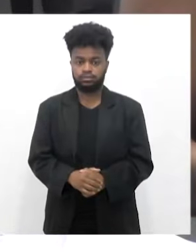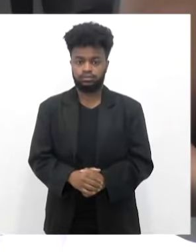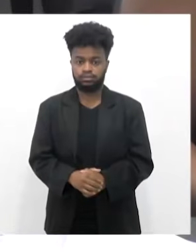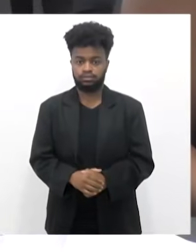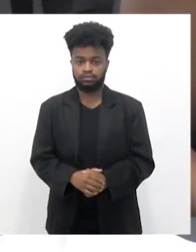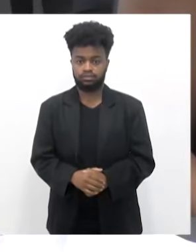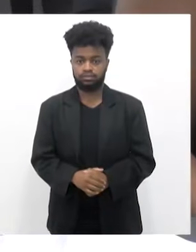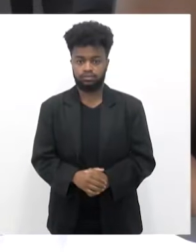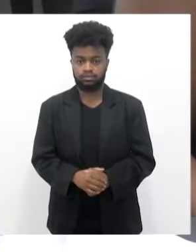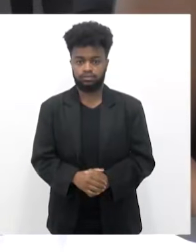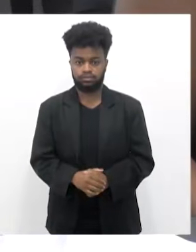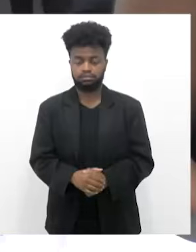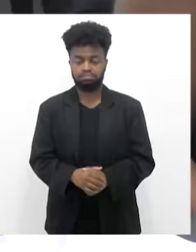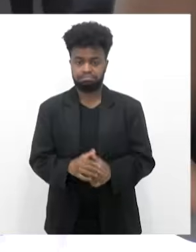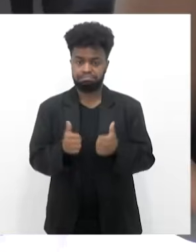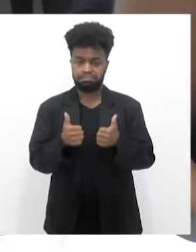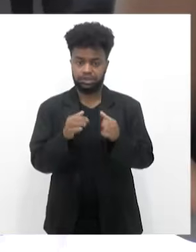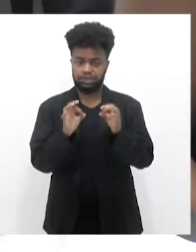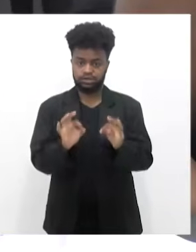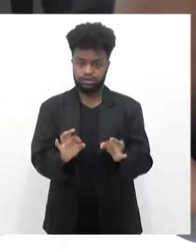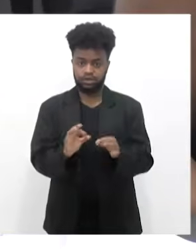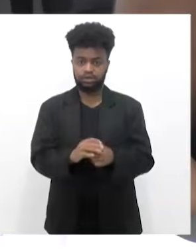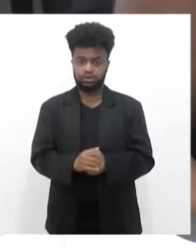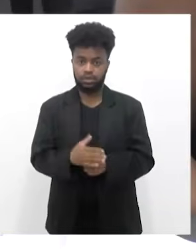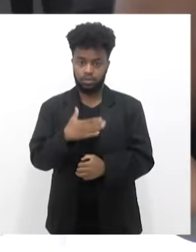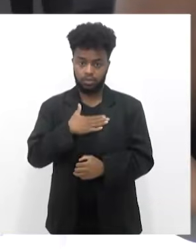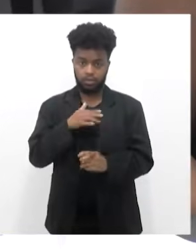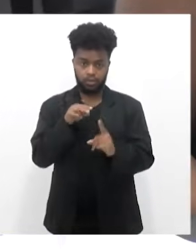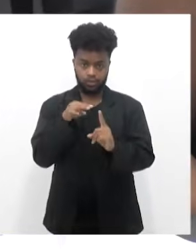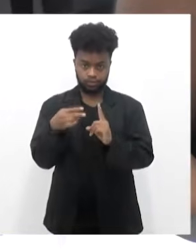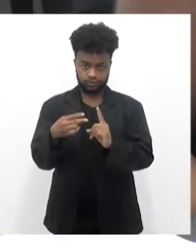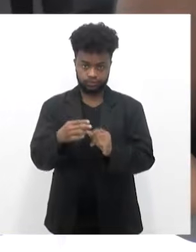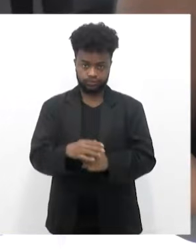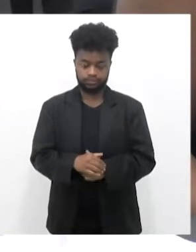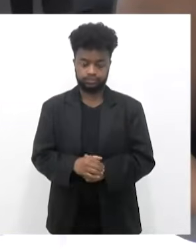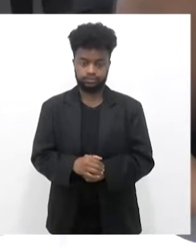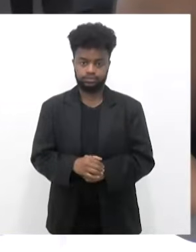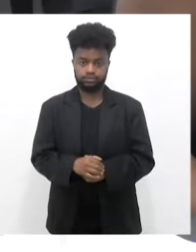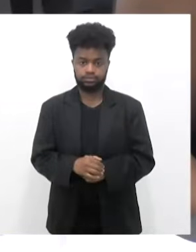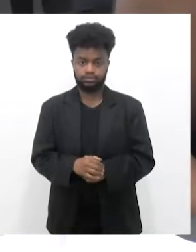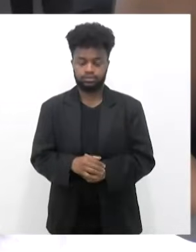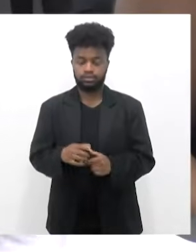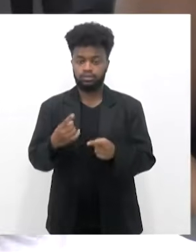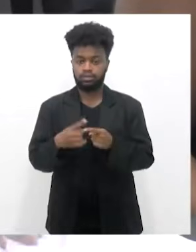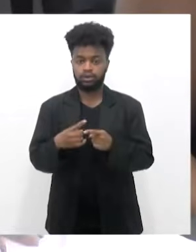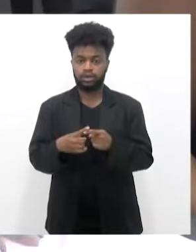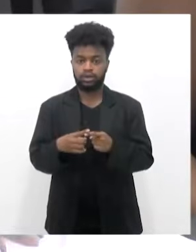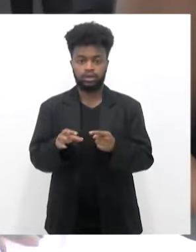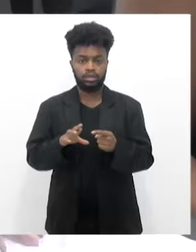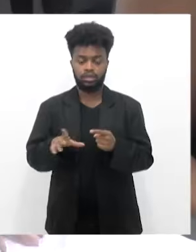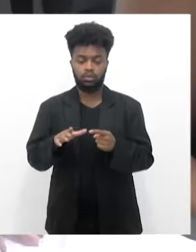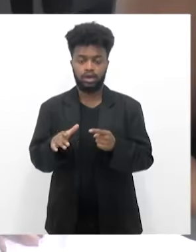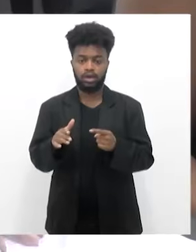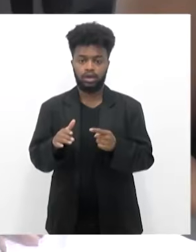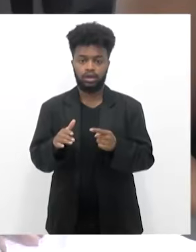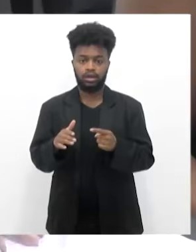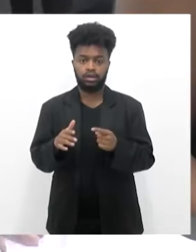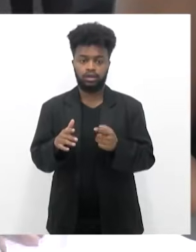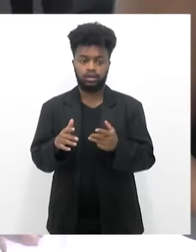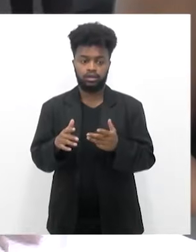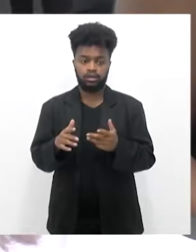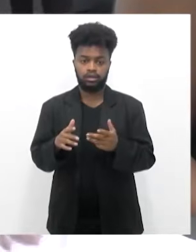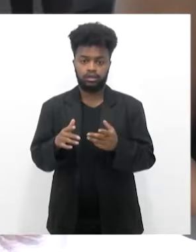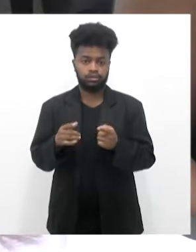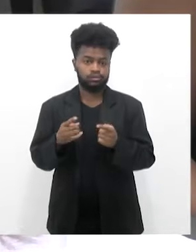grau de coerência. No meu entendimento, ela não se coaduna com essa